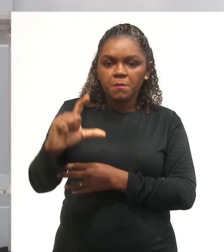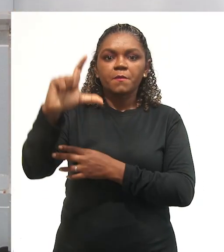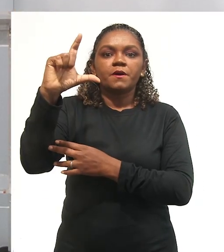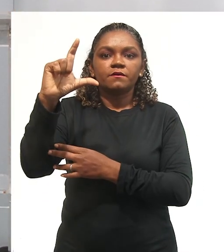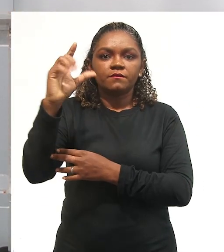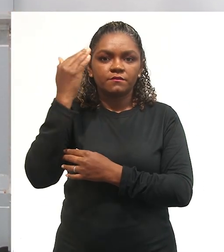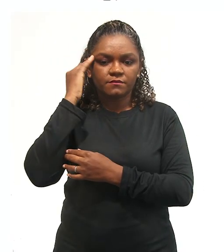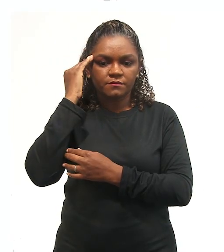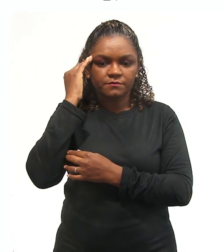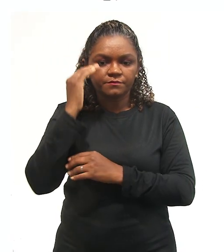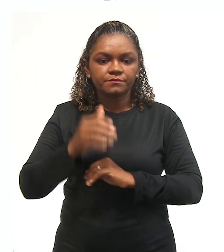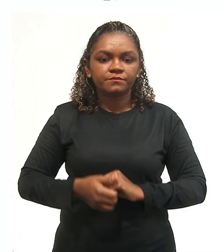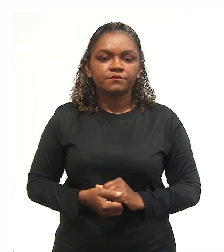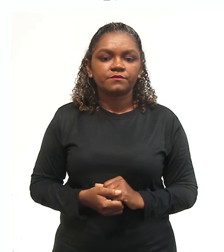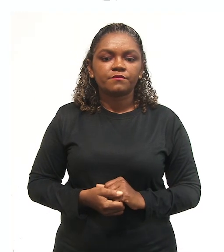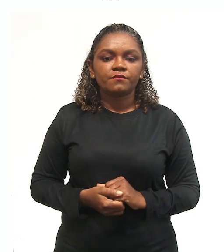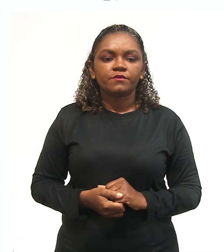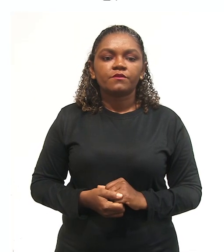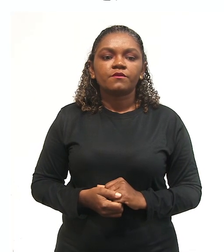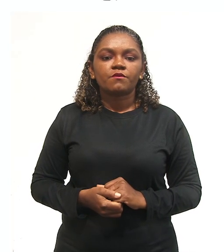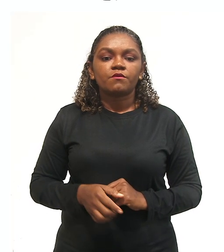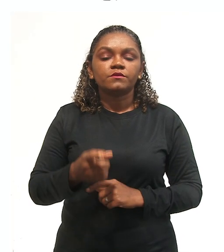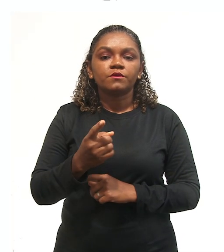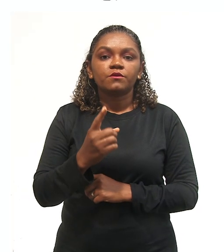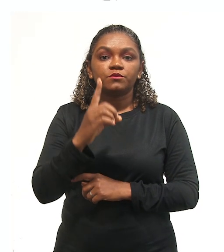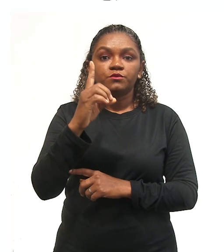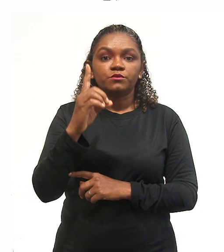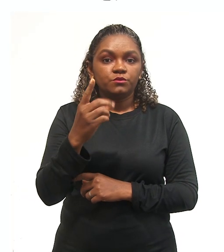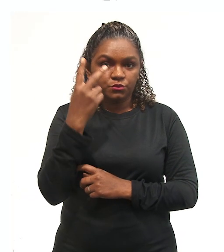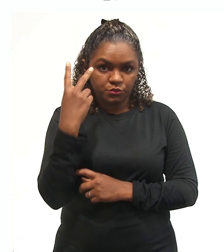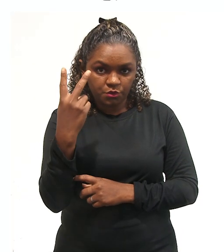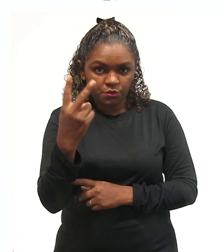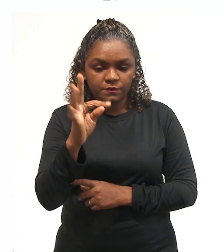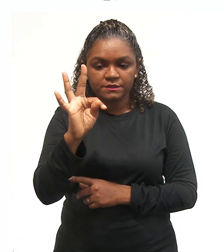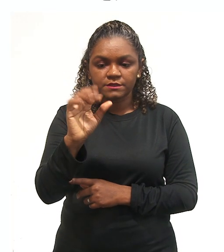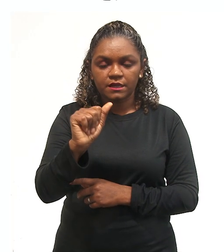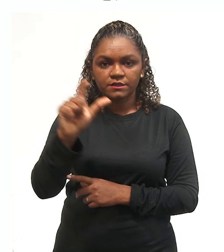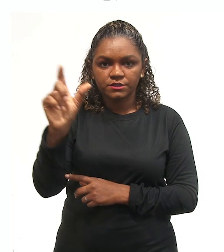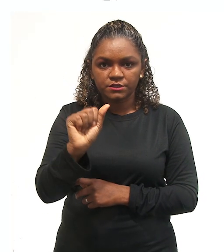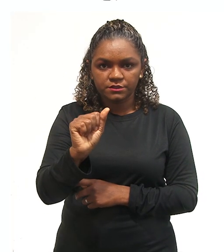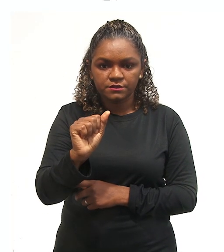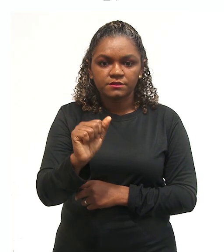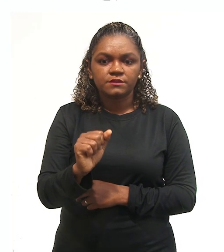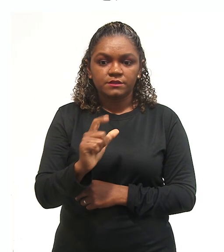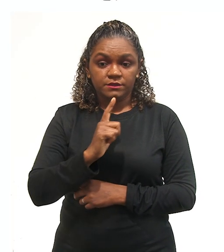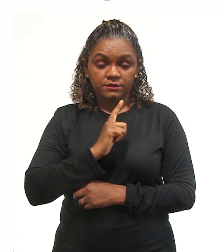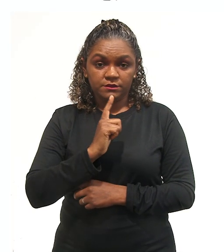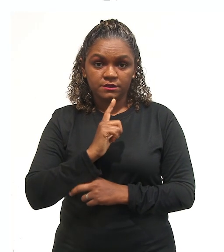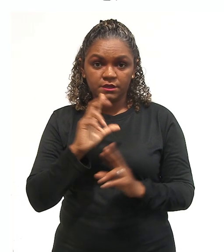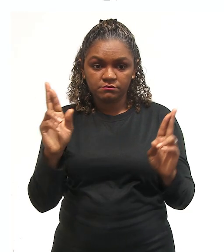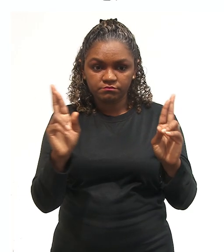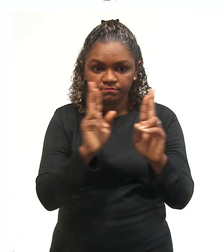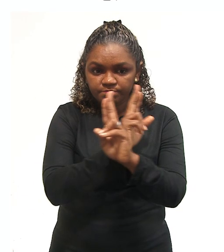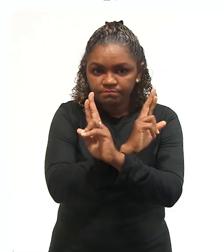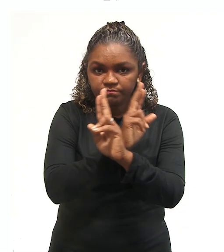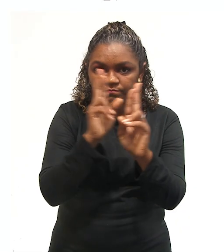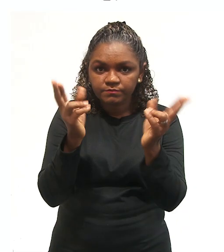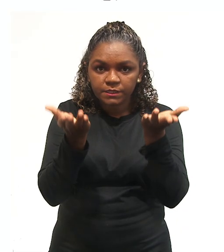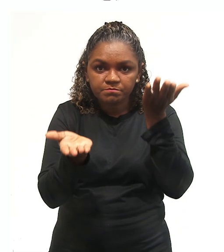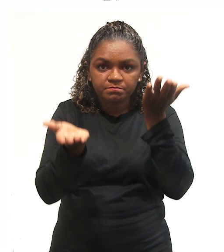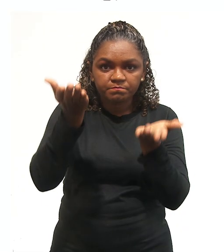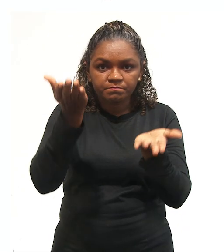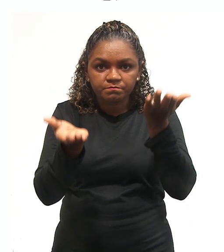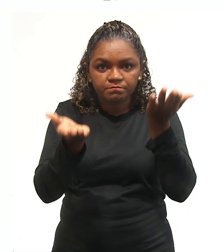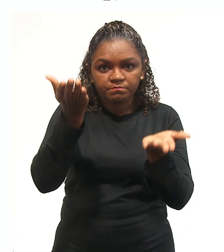de forma linear. Duas taxas são proporcionais quando há uma relação